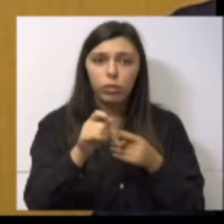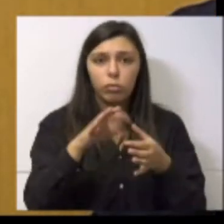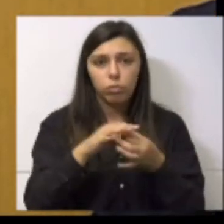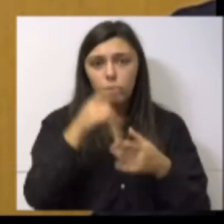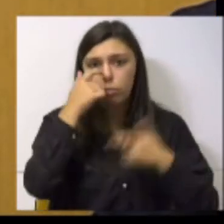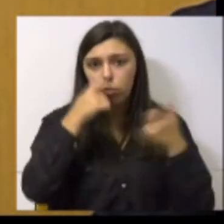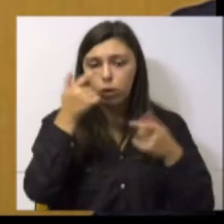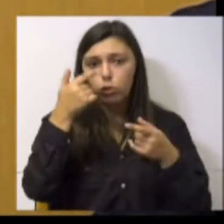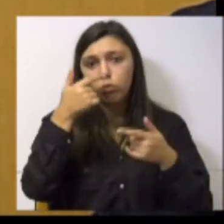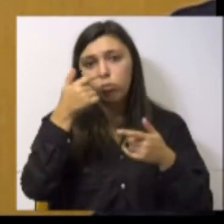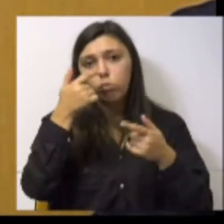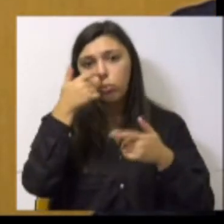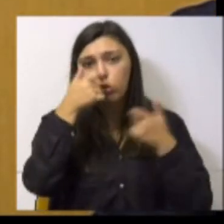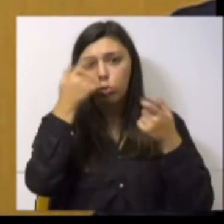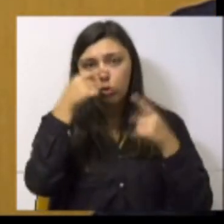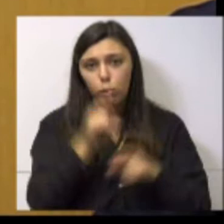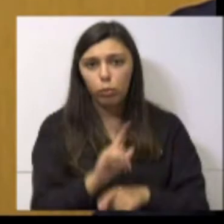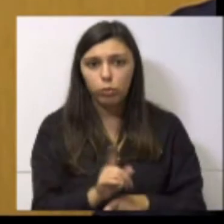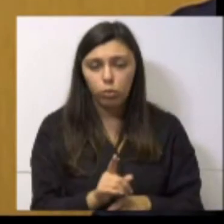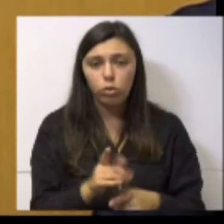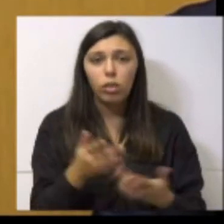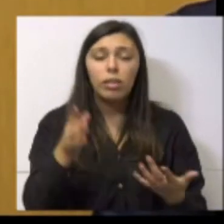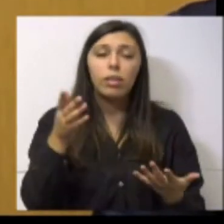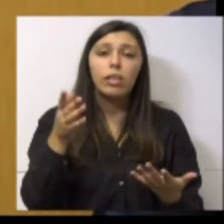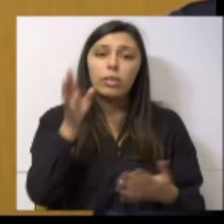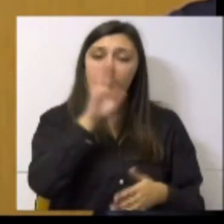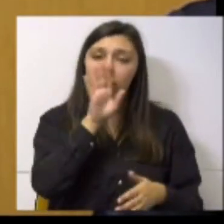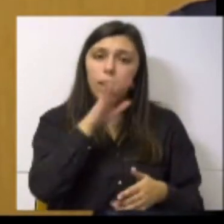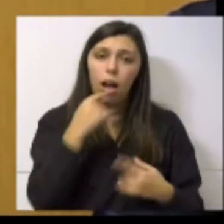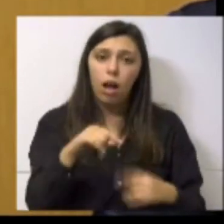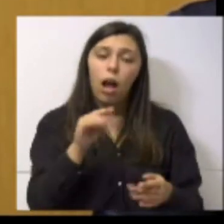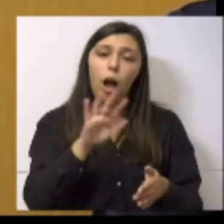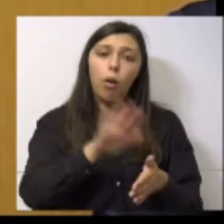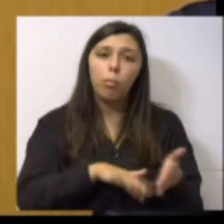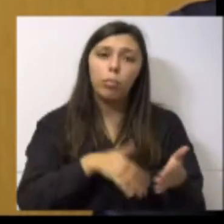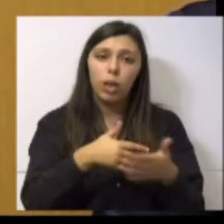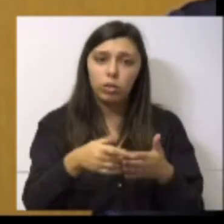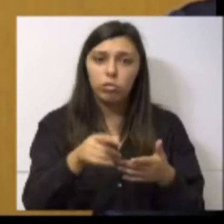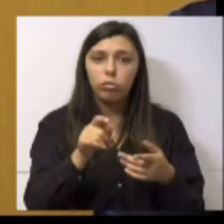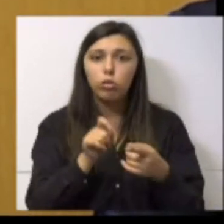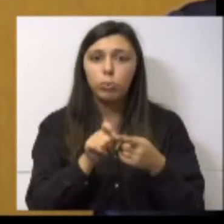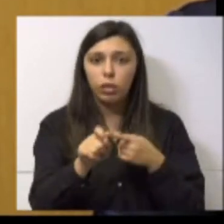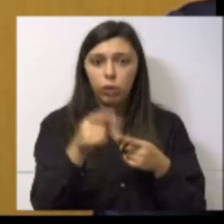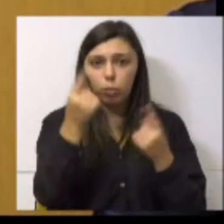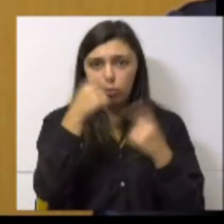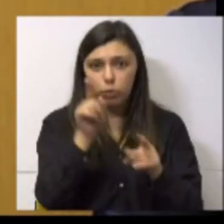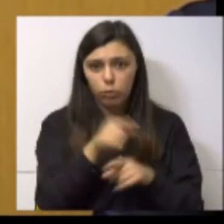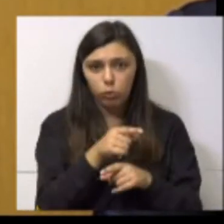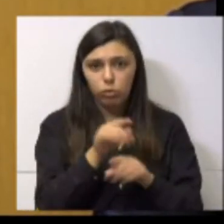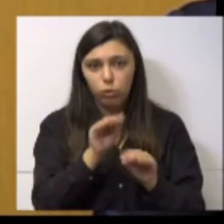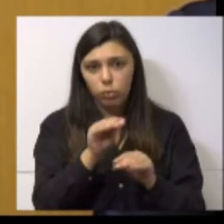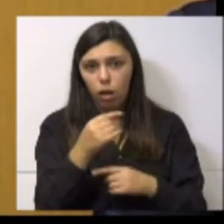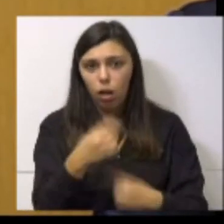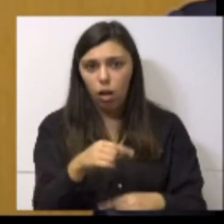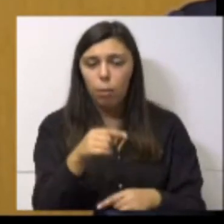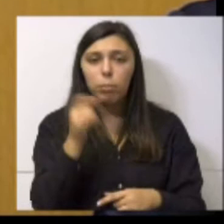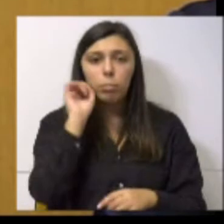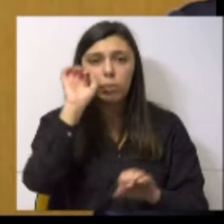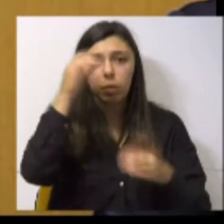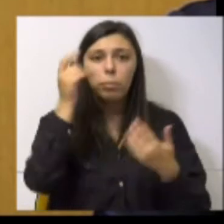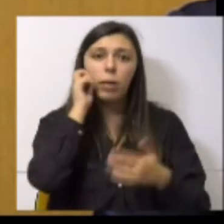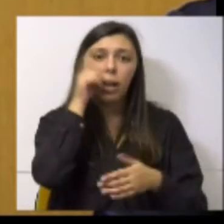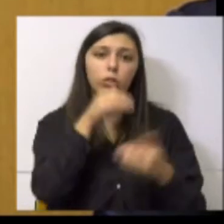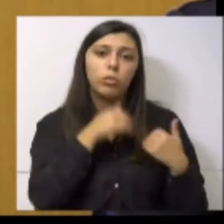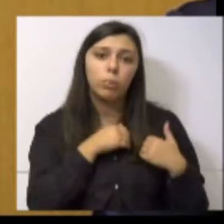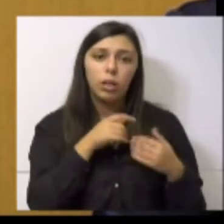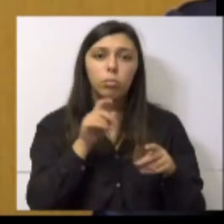não docente, se existe um plano de formação específico para o pessoal docente, principalmente para quem está responsável pela